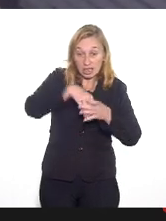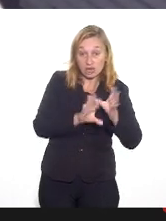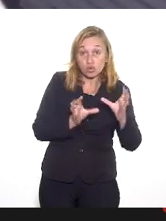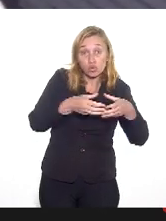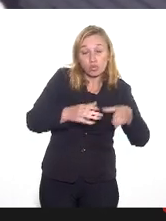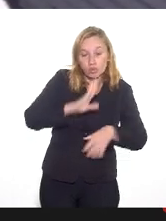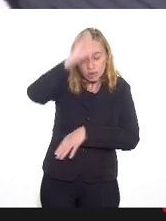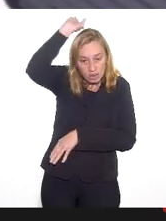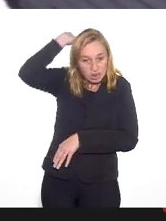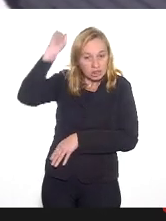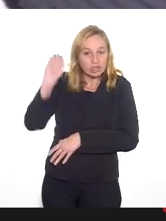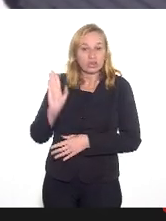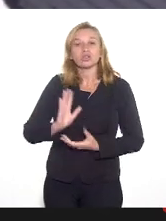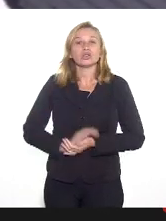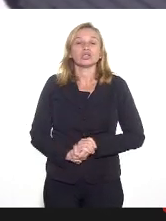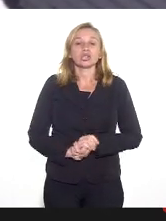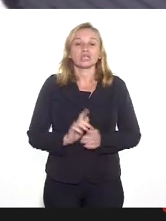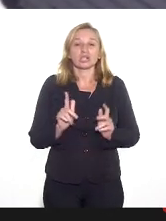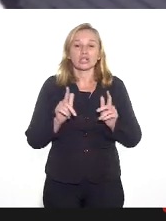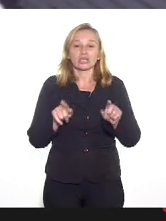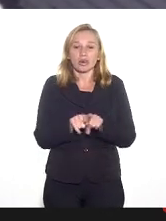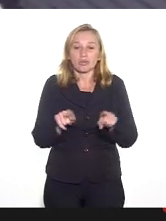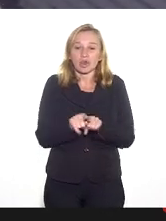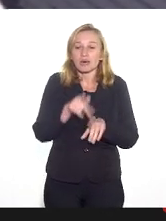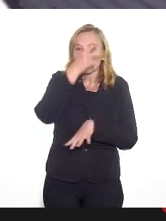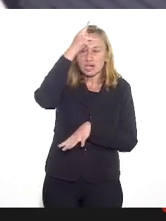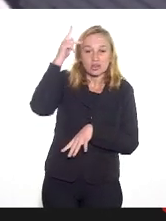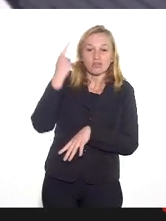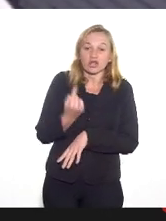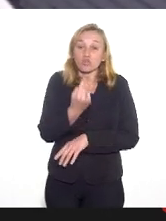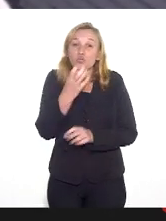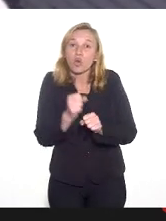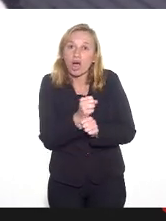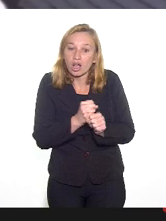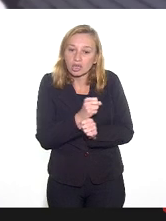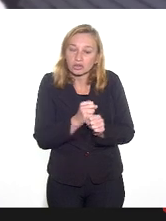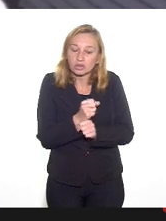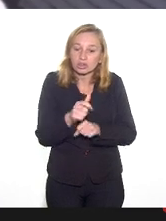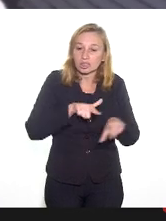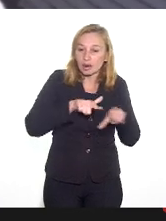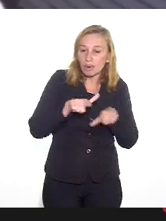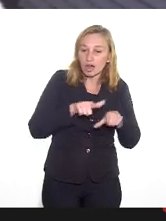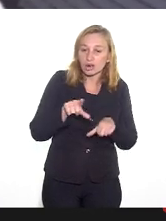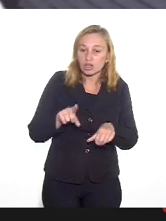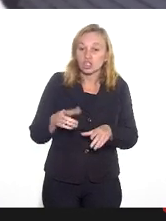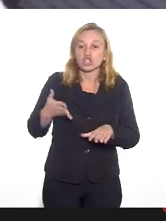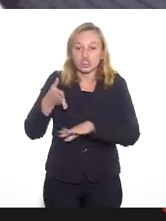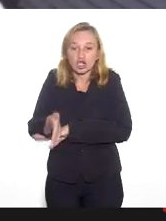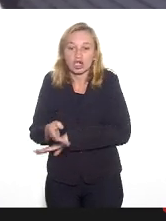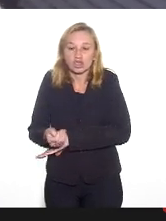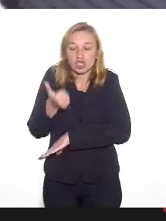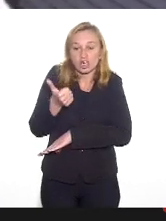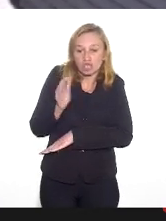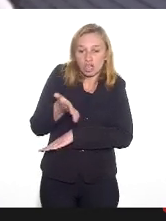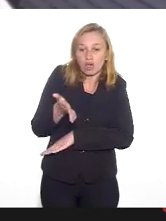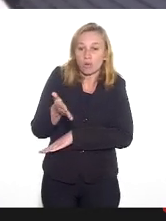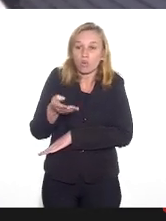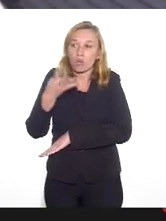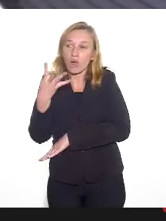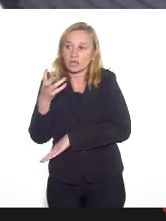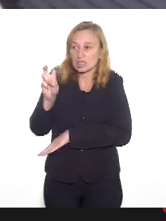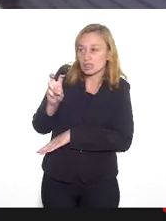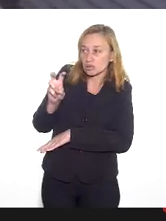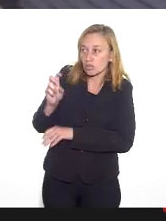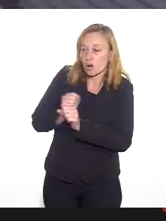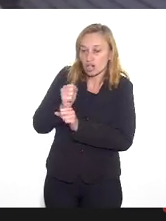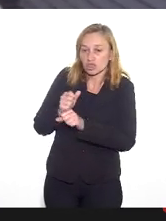Então, dentro do mesmo concurso, tem pessoas que vão fazer um ano de serviço e tem pessoas que chegam já com 4, com 5 anos